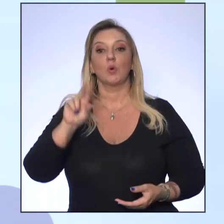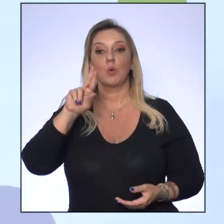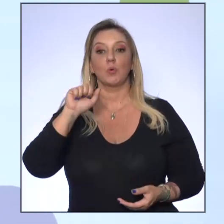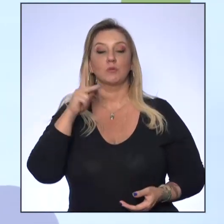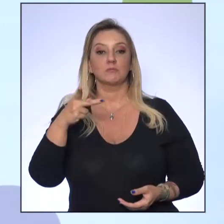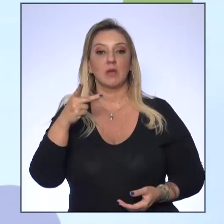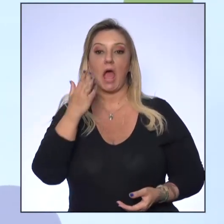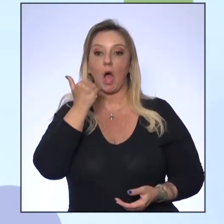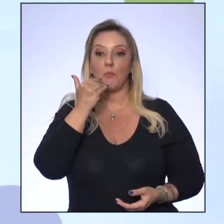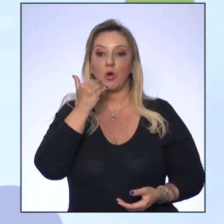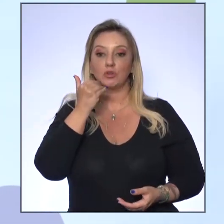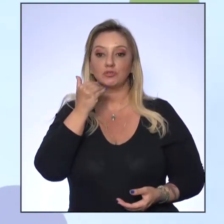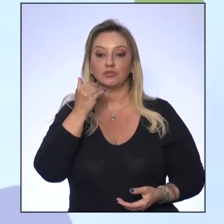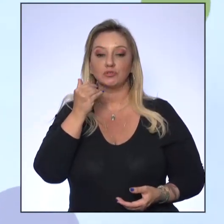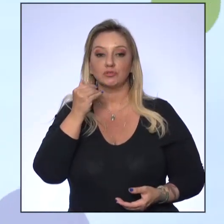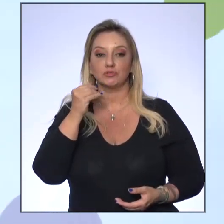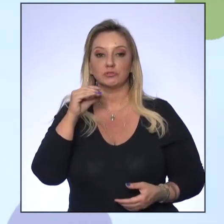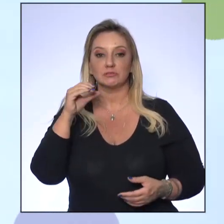e o jantar completo.